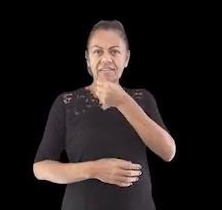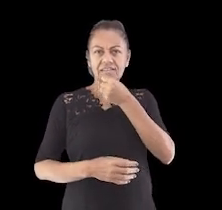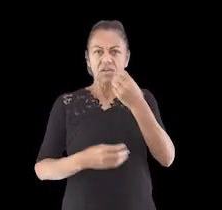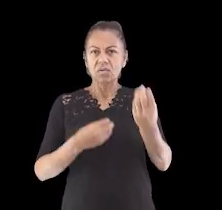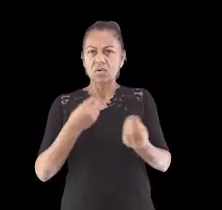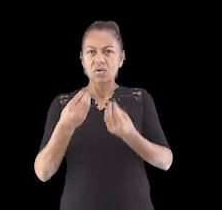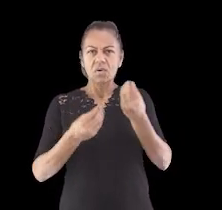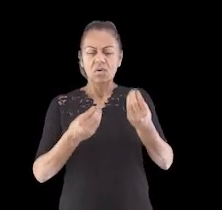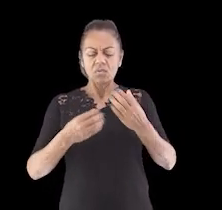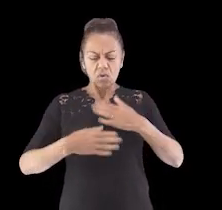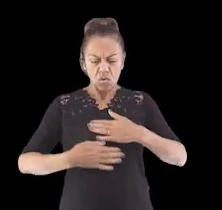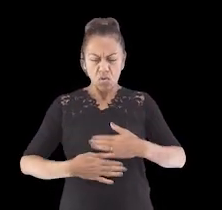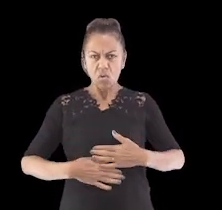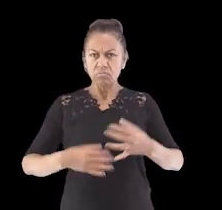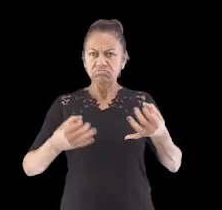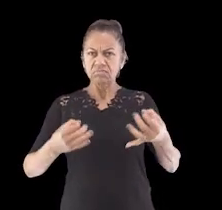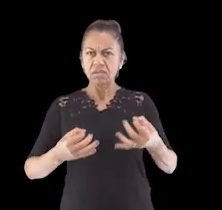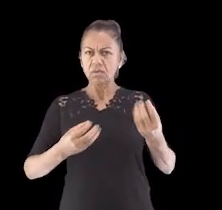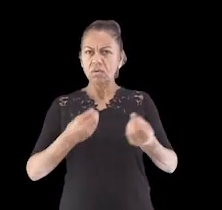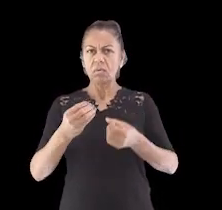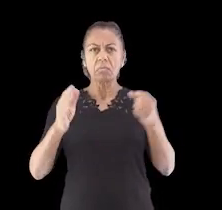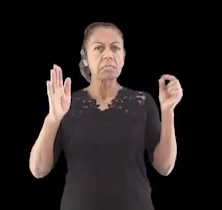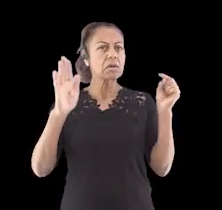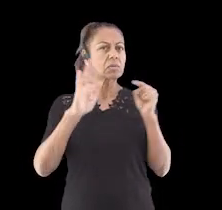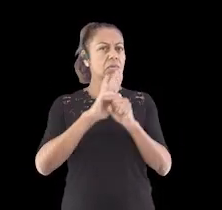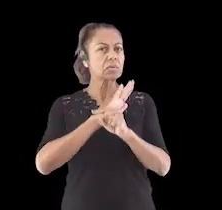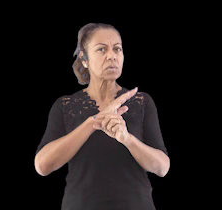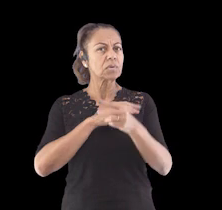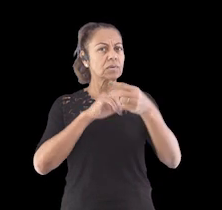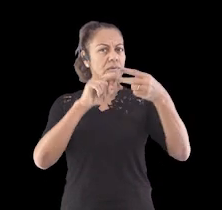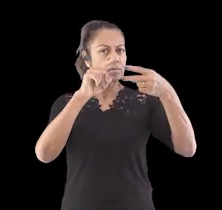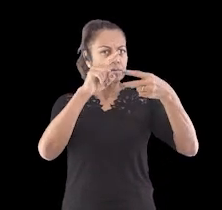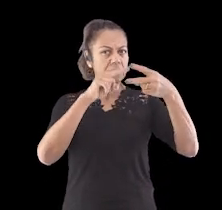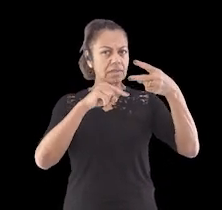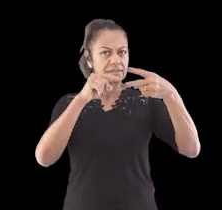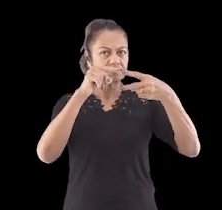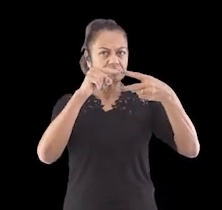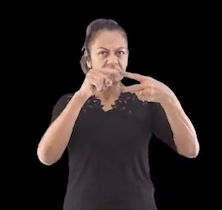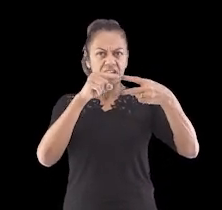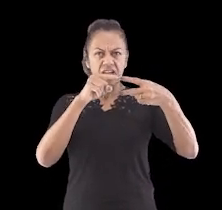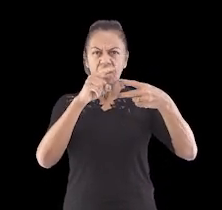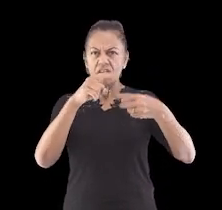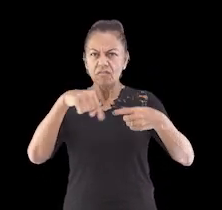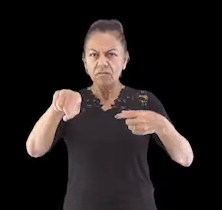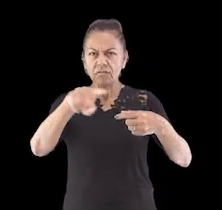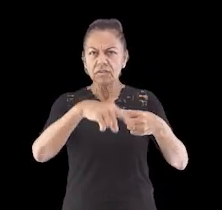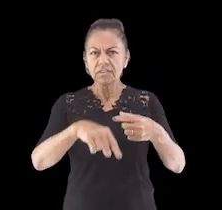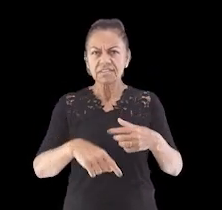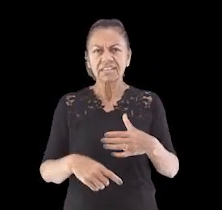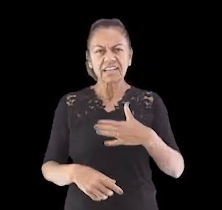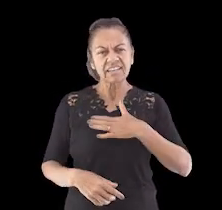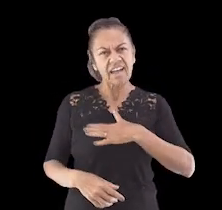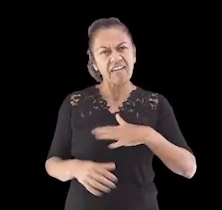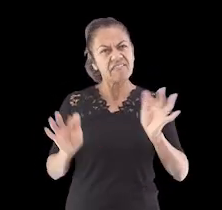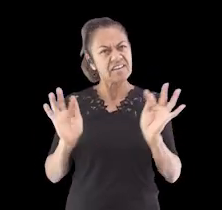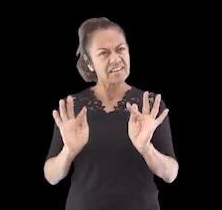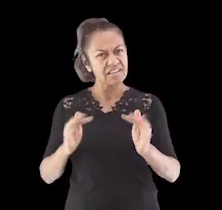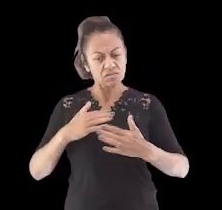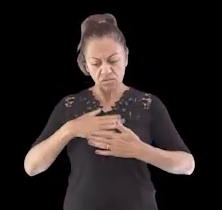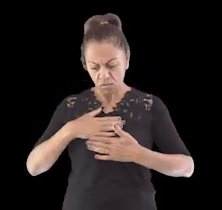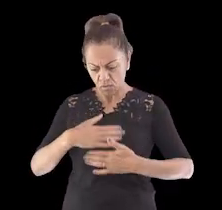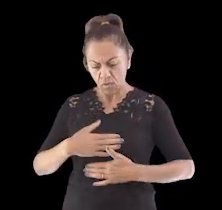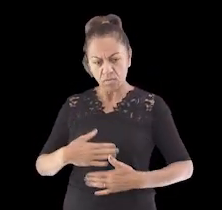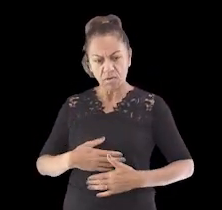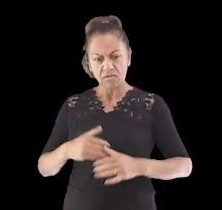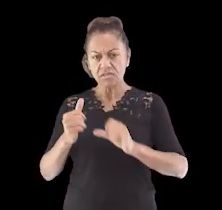o que algumas pessoas pensam sobre o corpo. Foi realizada uma pesquisa com algumas pessoas para saber